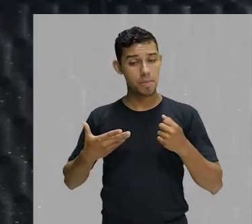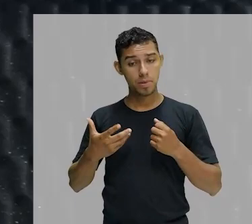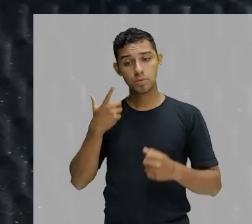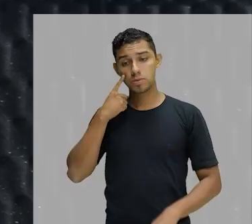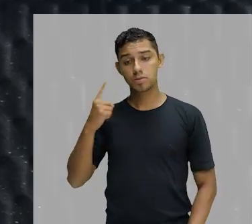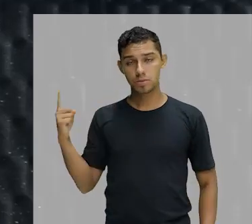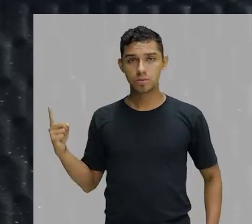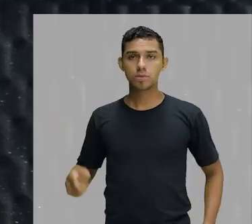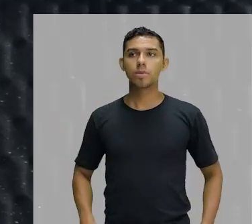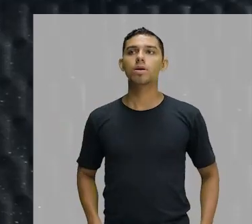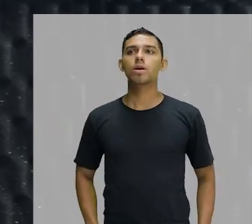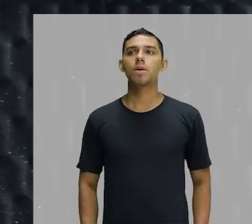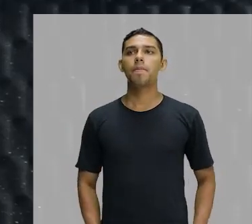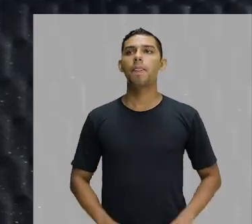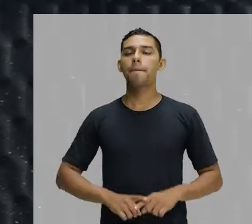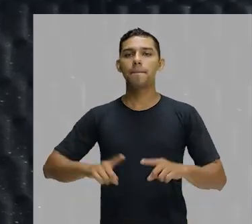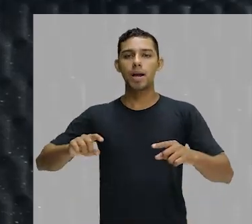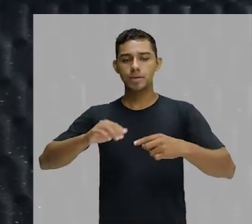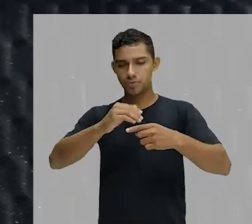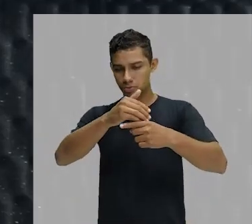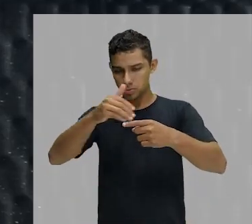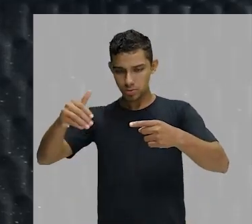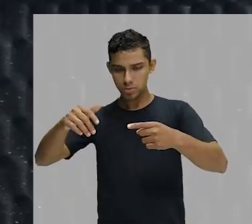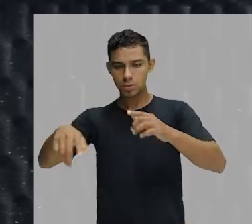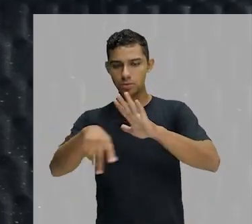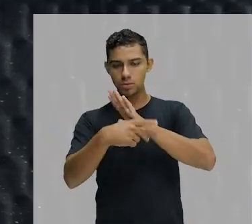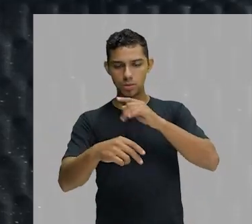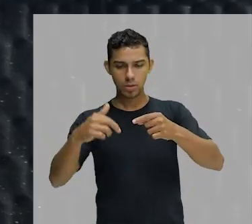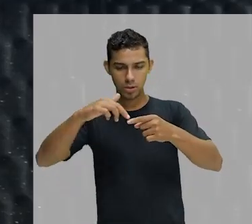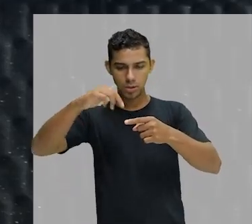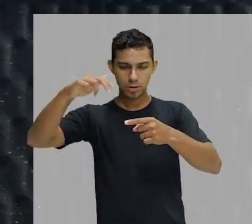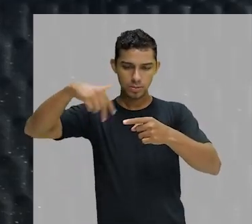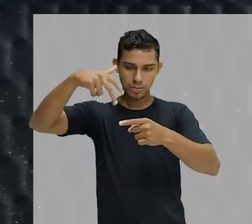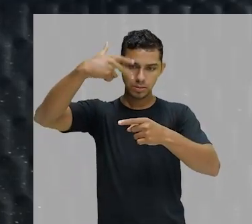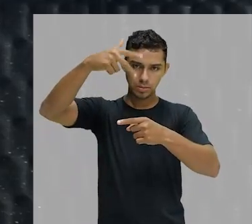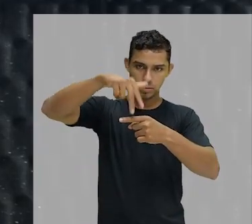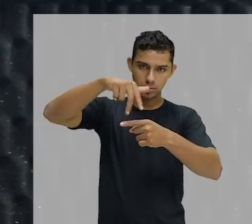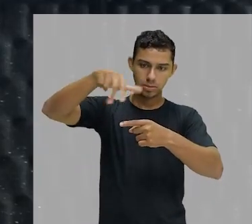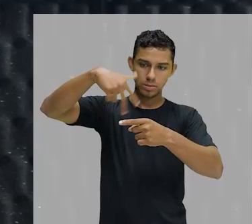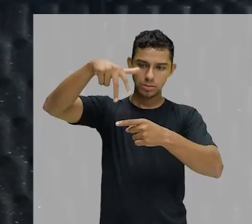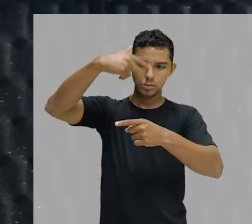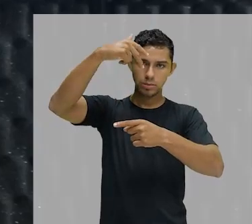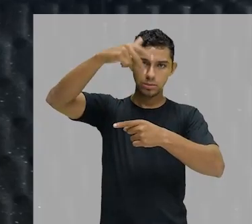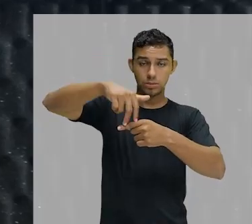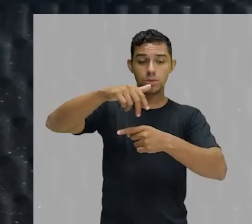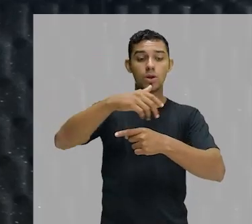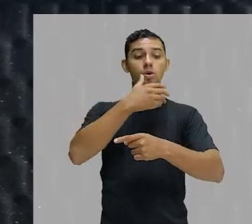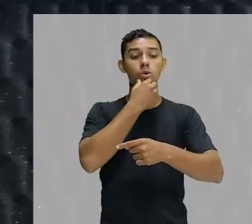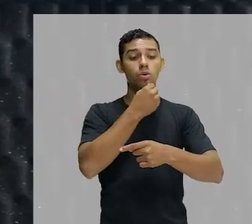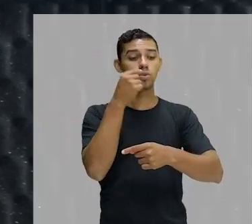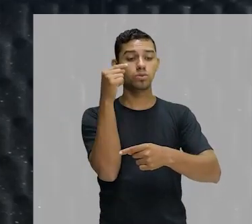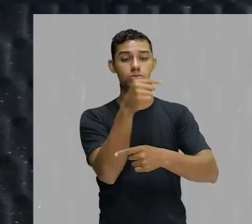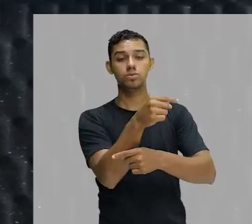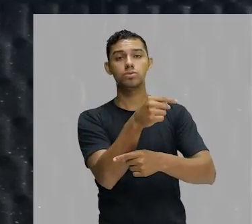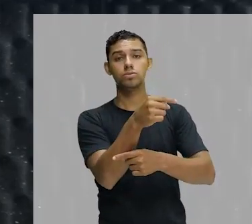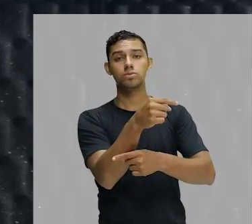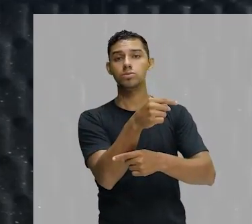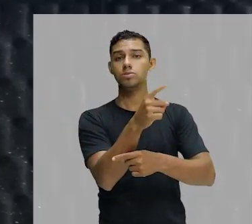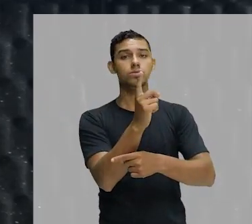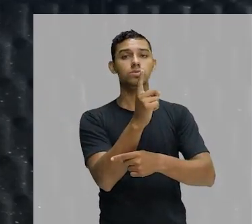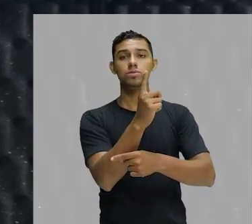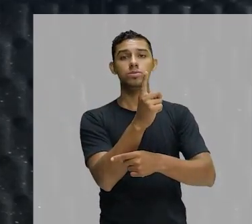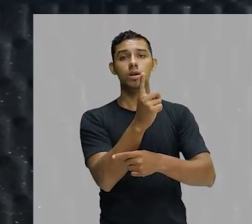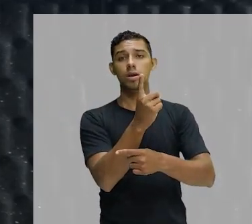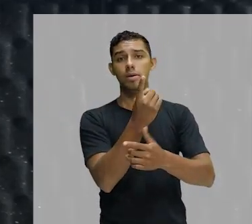Eu já falei. Mas ali a trave ela é exclusivamente feminina, porque exige muito o quê? Equilíbrio. E um homem caindo ali, às vezes está ali,